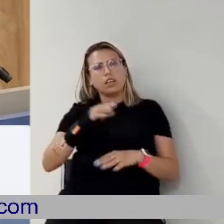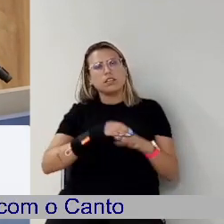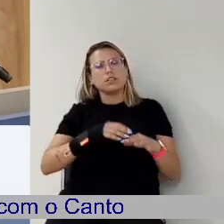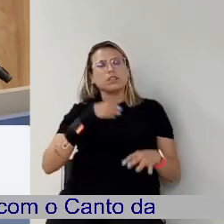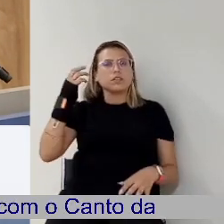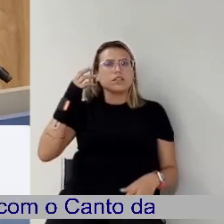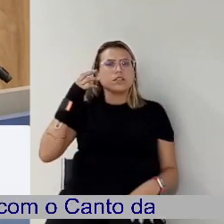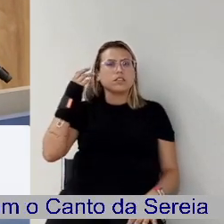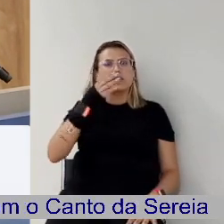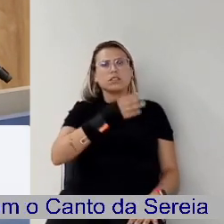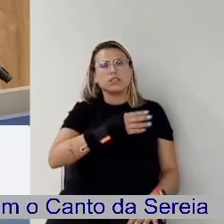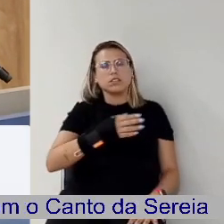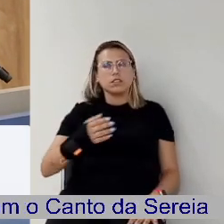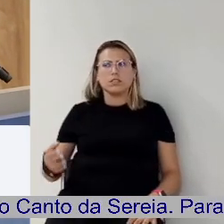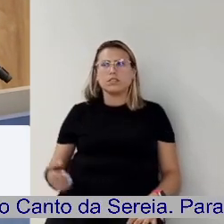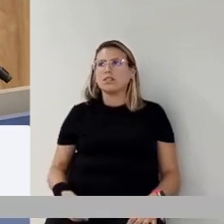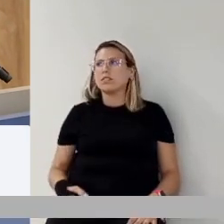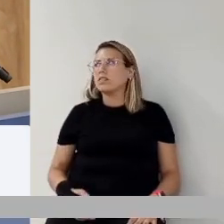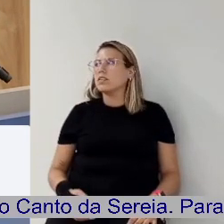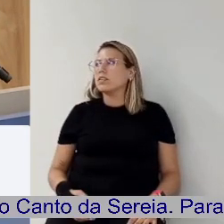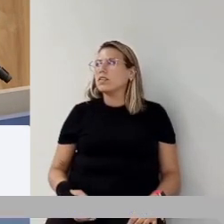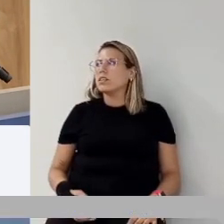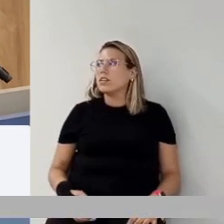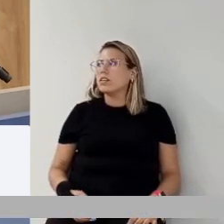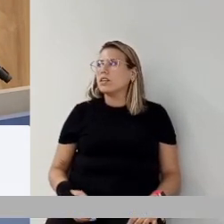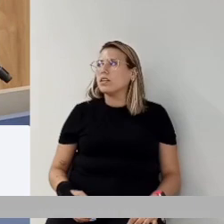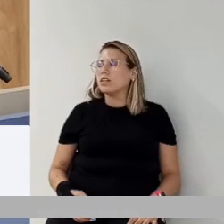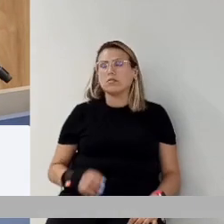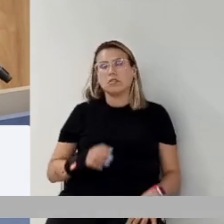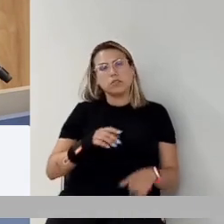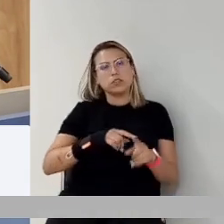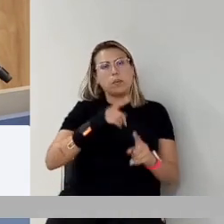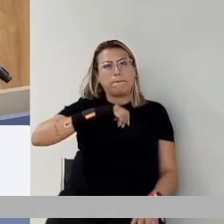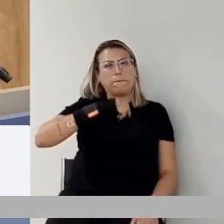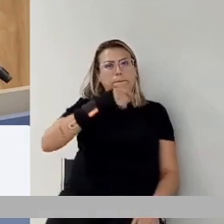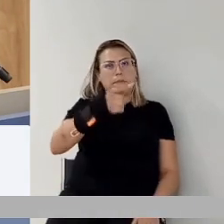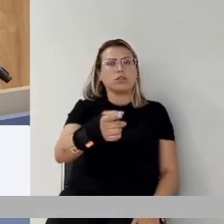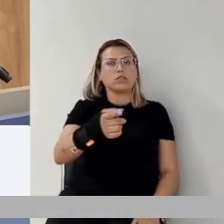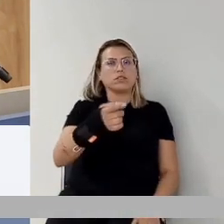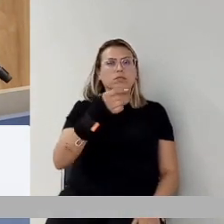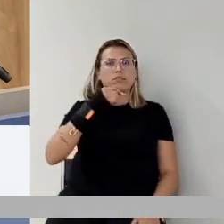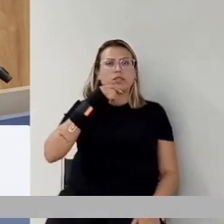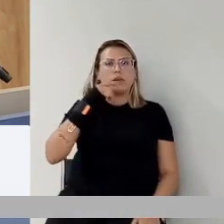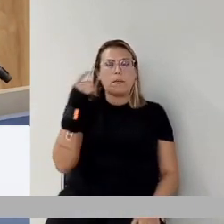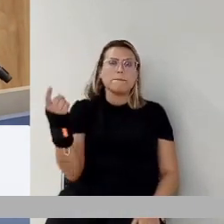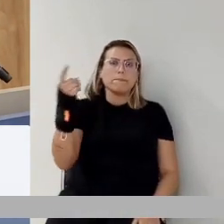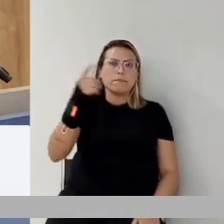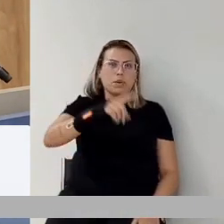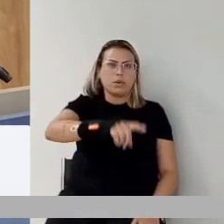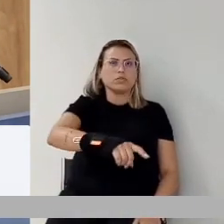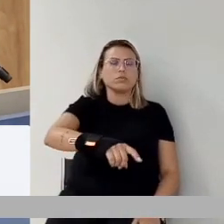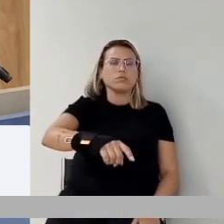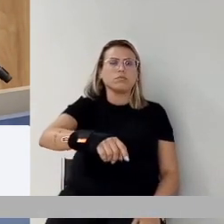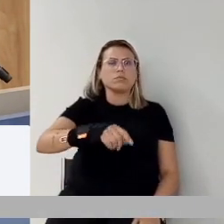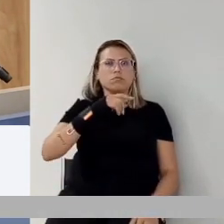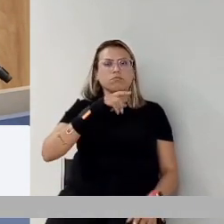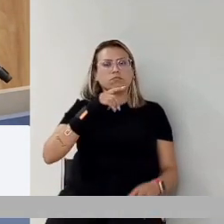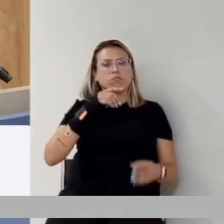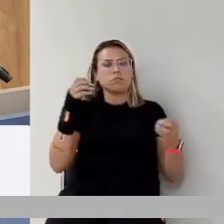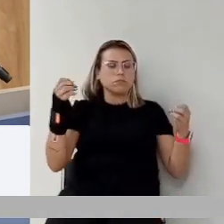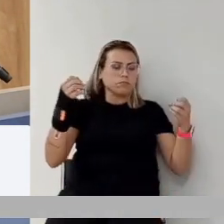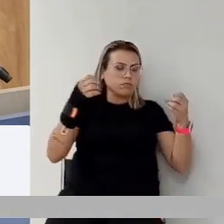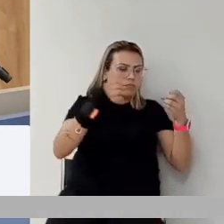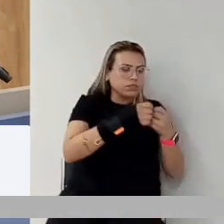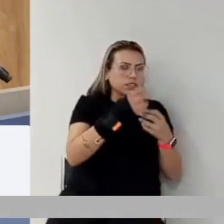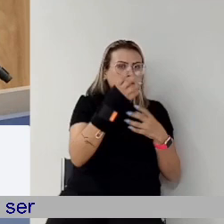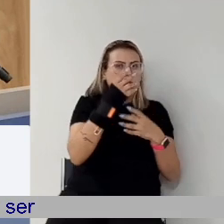Sereia para não ser você o próximo a ser aproximado a